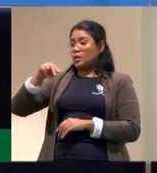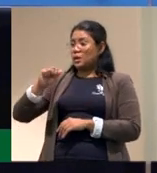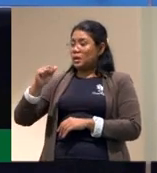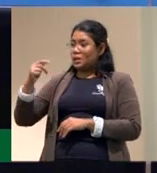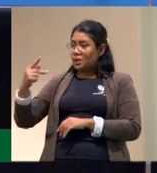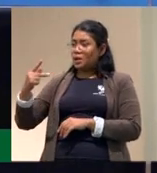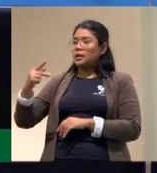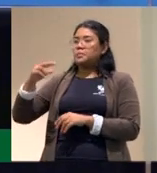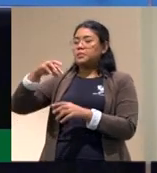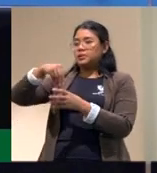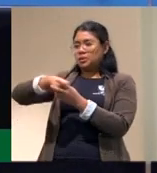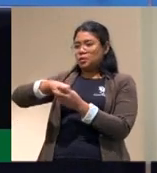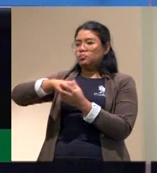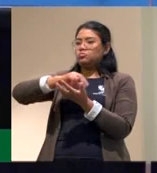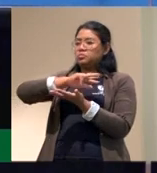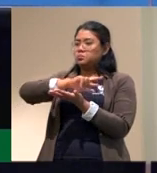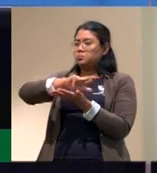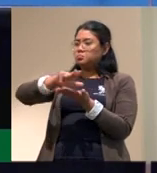nos diferentes